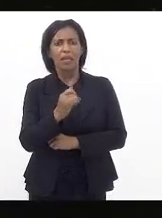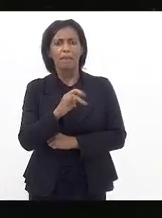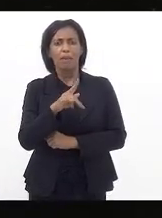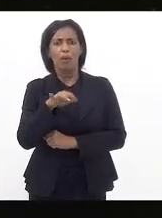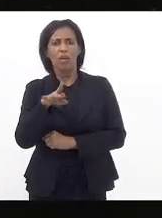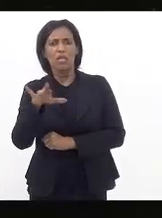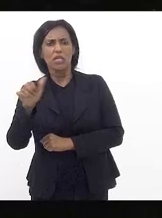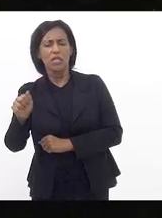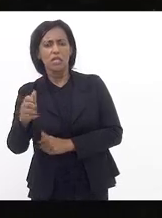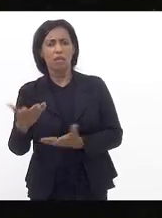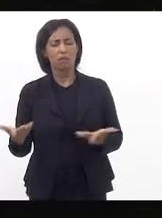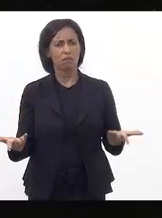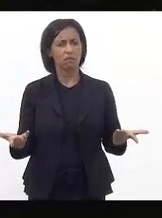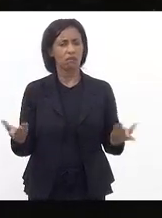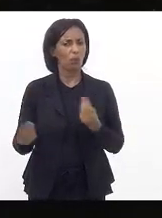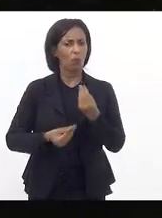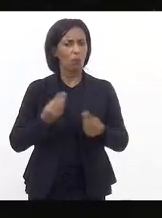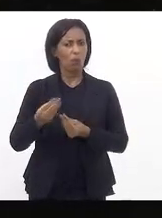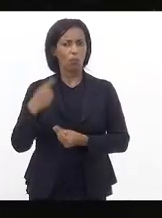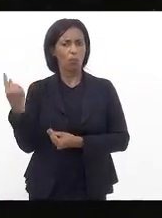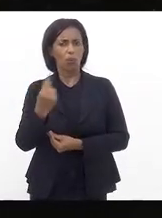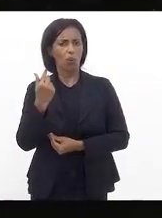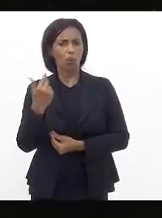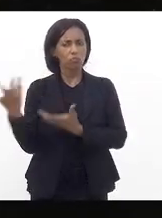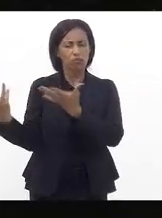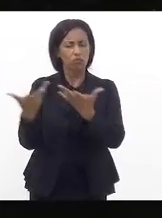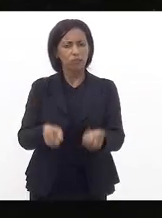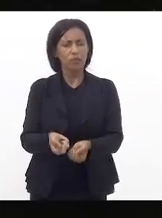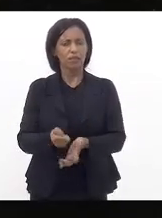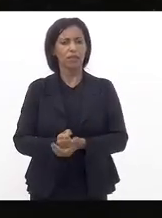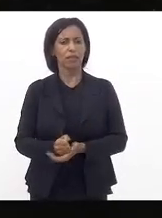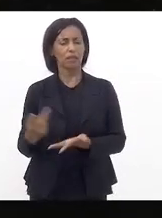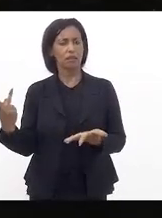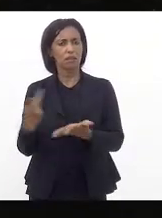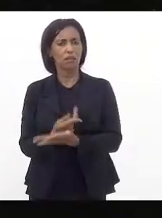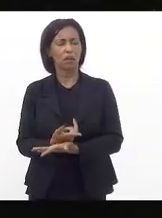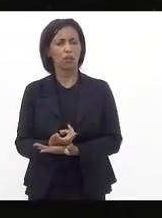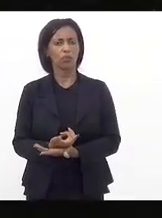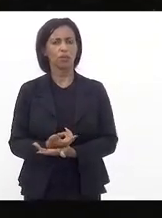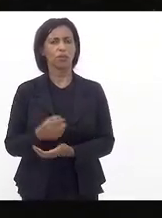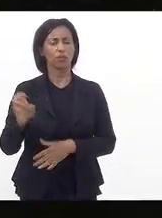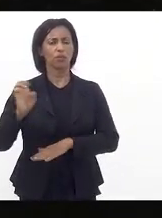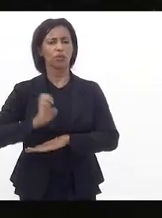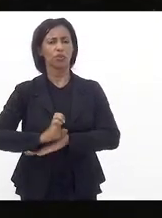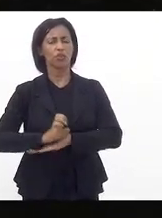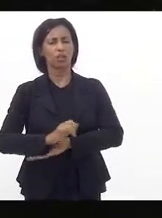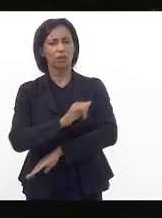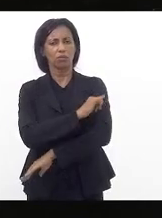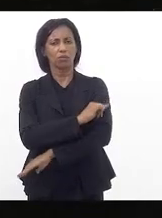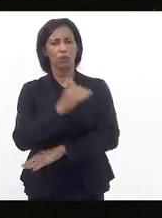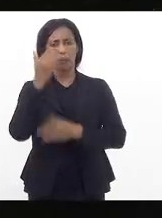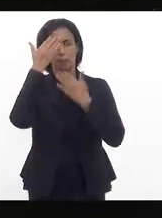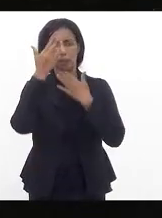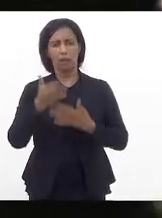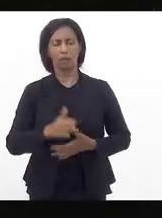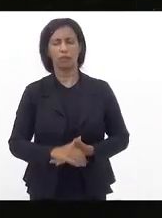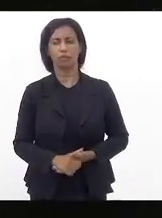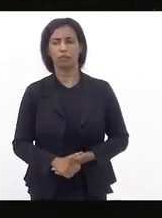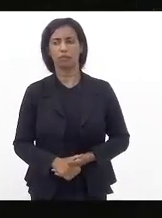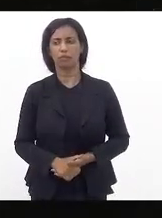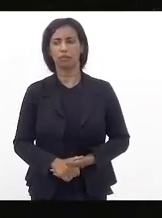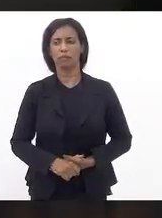demagogia então nós estamos Deixaremos que isso aconteça no estado do Rio de Janeiro obrigado